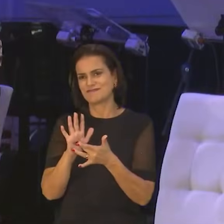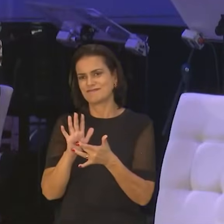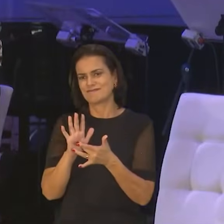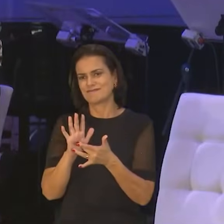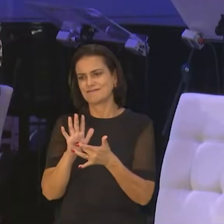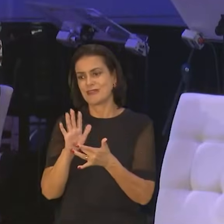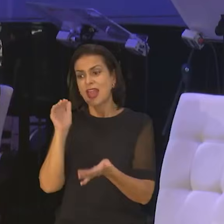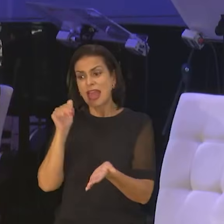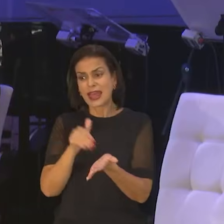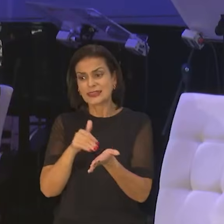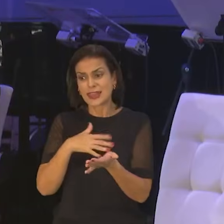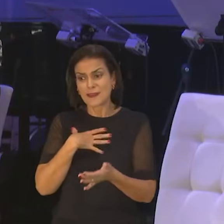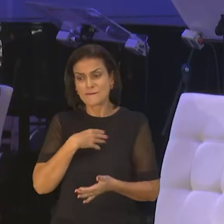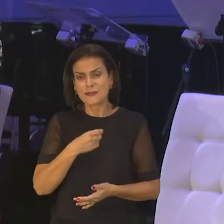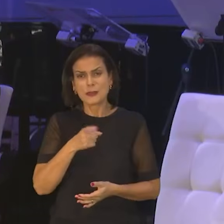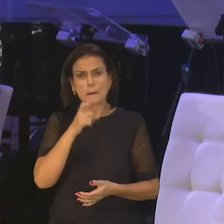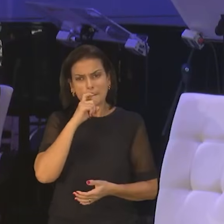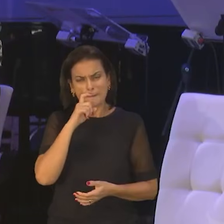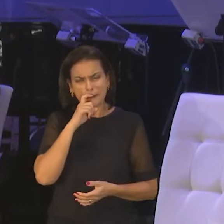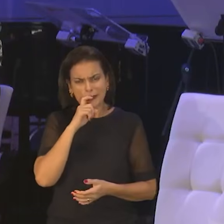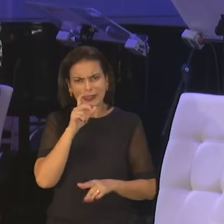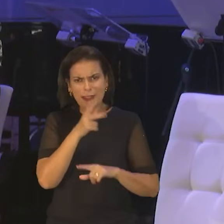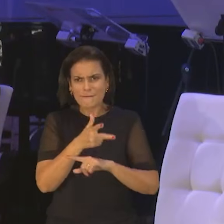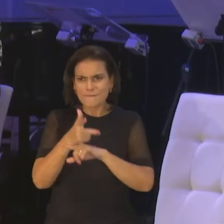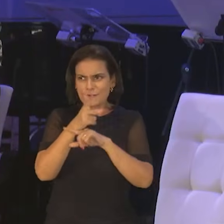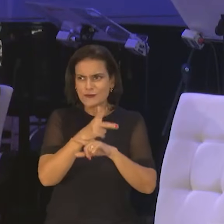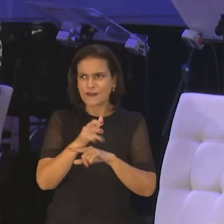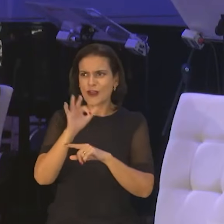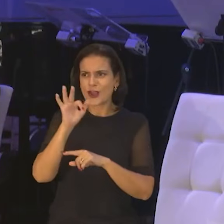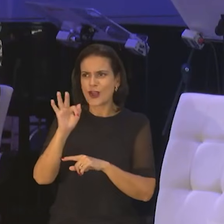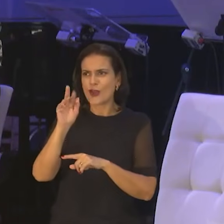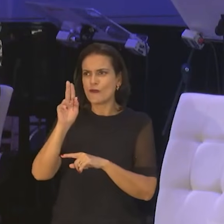Até meu filho, pai, você já assistiu o filme Fugitivo?